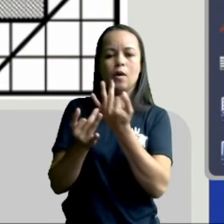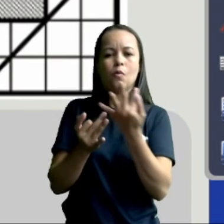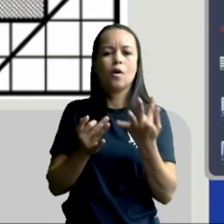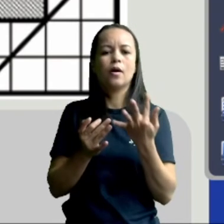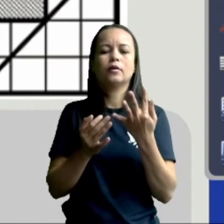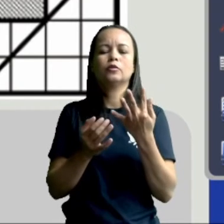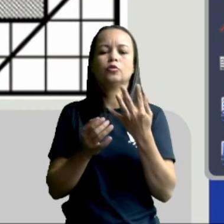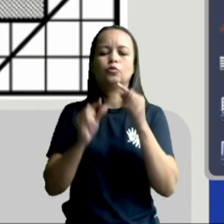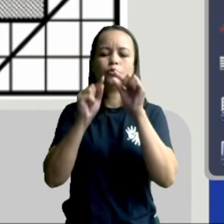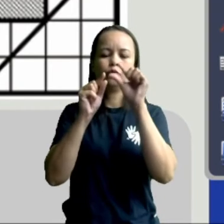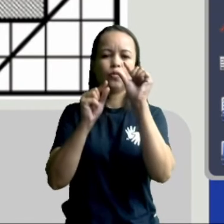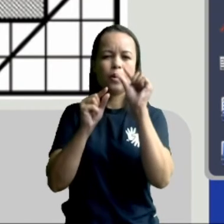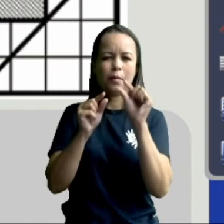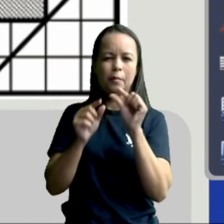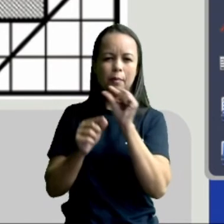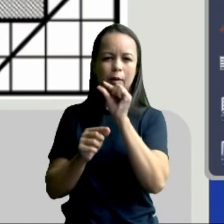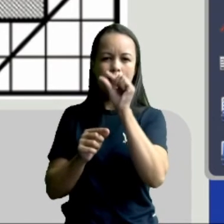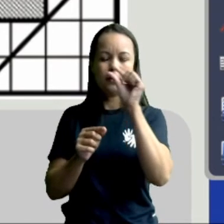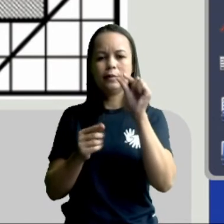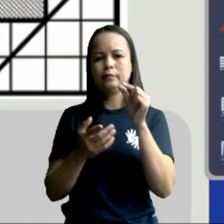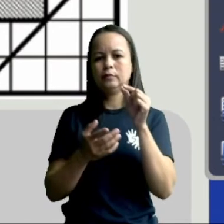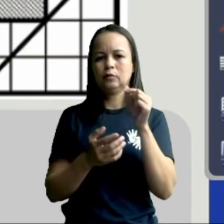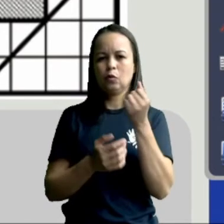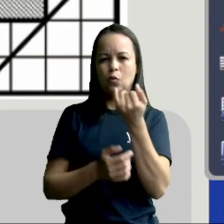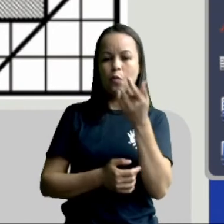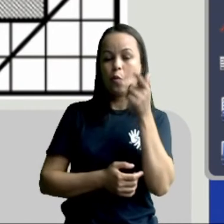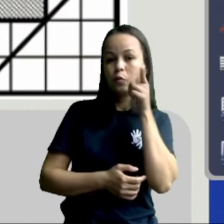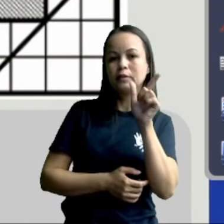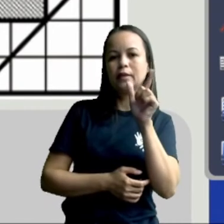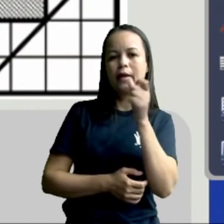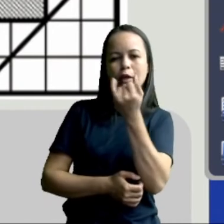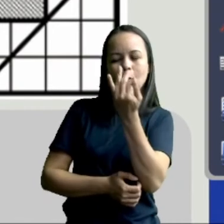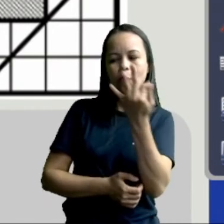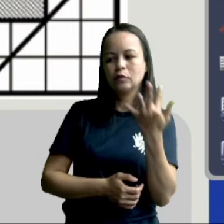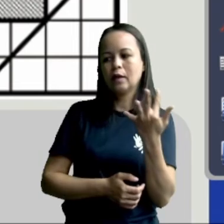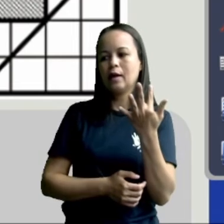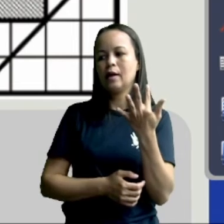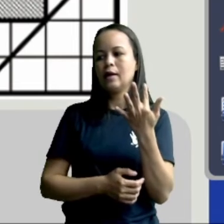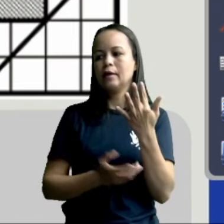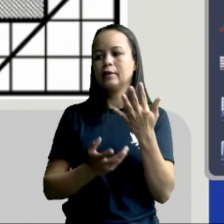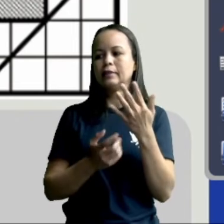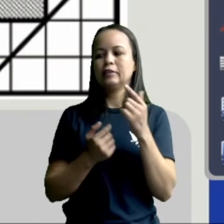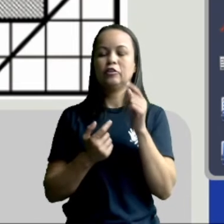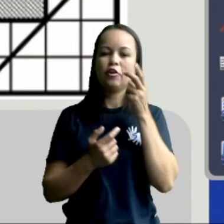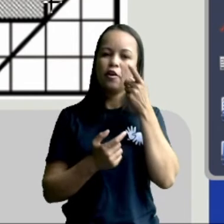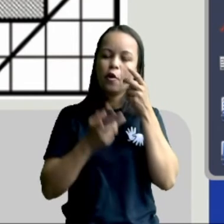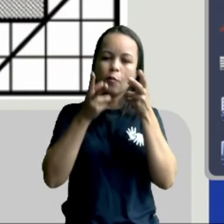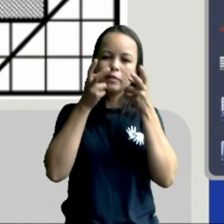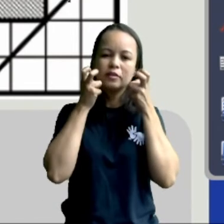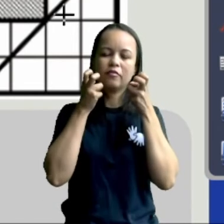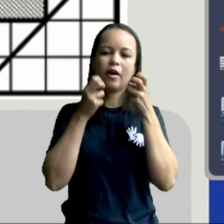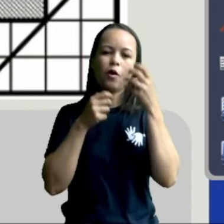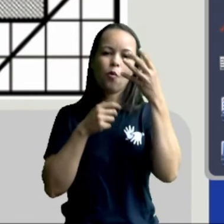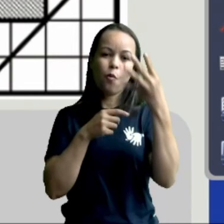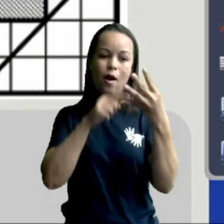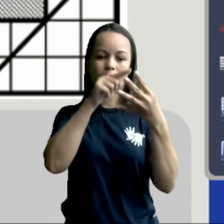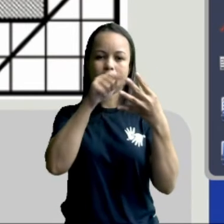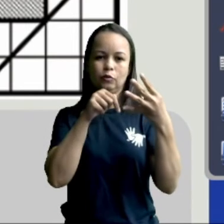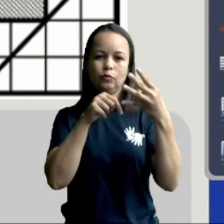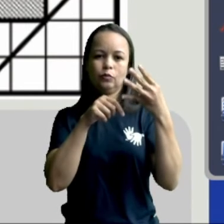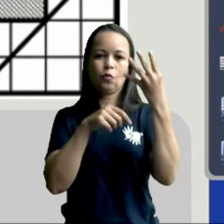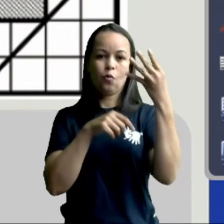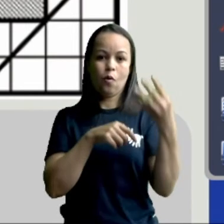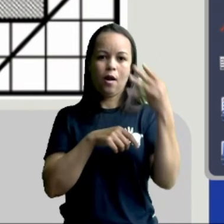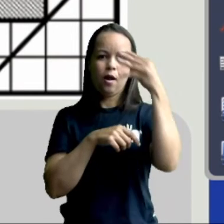quantos quadradinhos da malha quadriculada? A gente consegue contar, ó, e ver que são 4 quadradinhos em cada